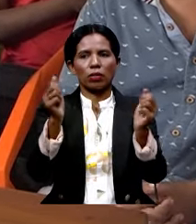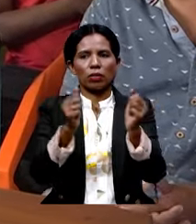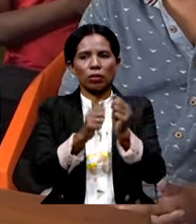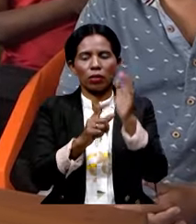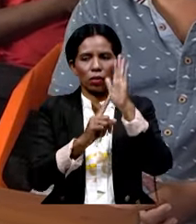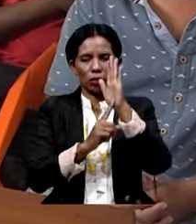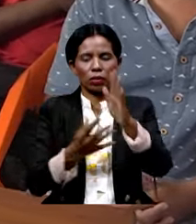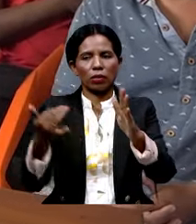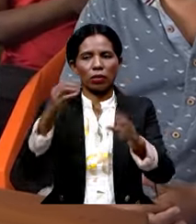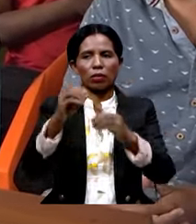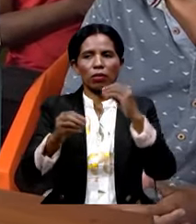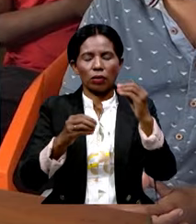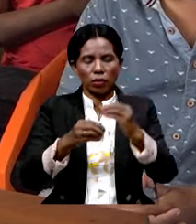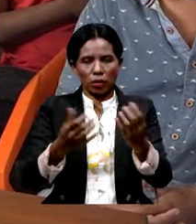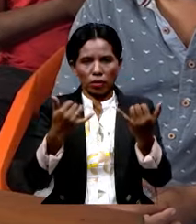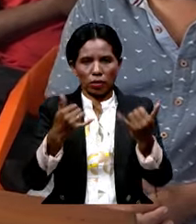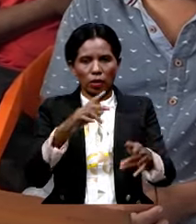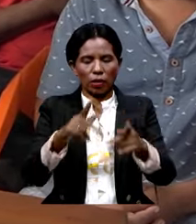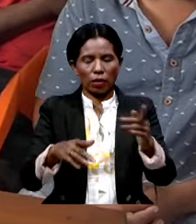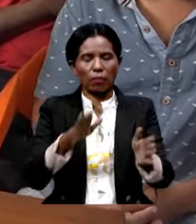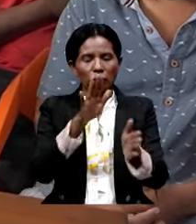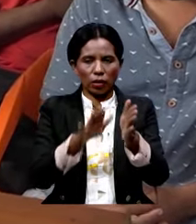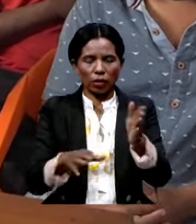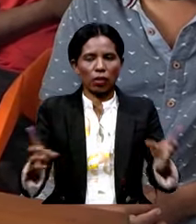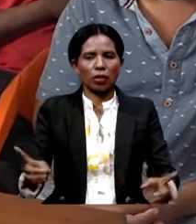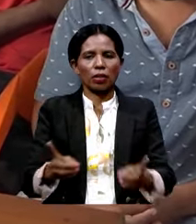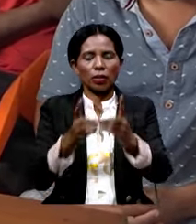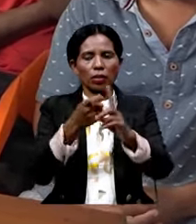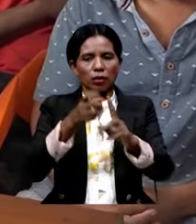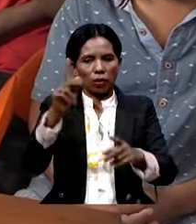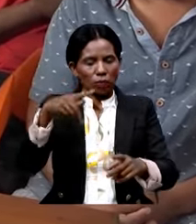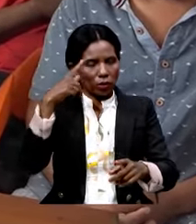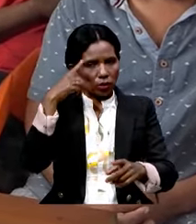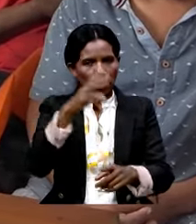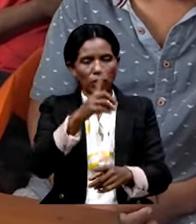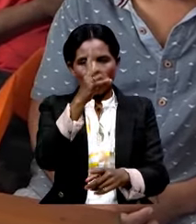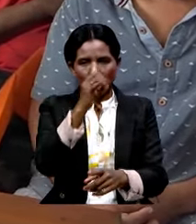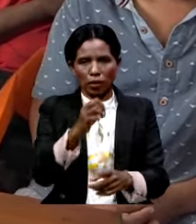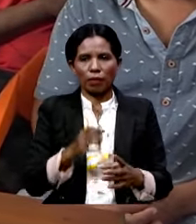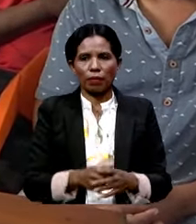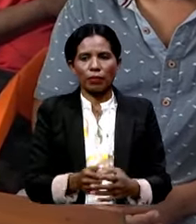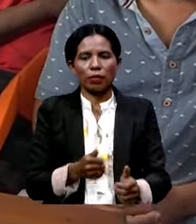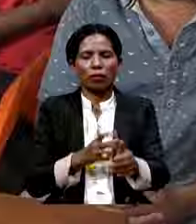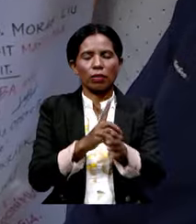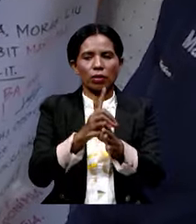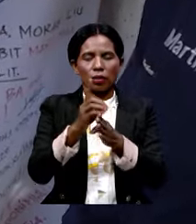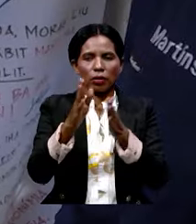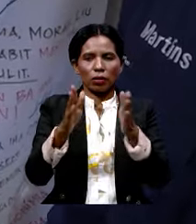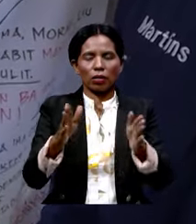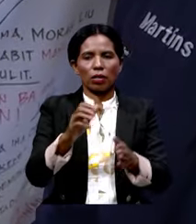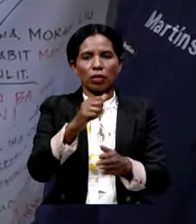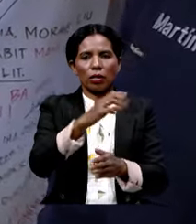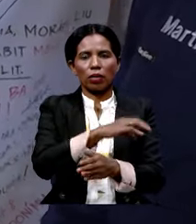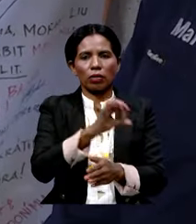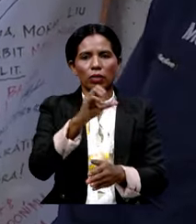hato lamentação kona ba situação nebe povo ki kasoro causa husi política de despejo e a capital dele. Tuir diretor asosiasi HAK Feliciano da